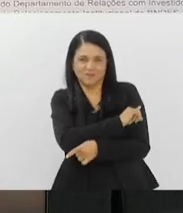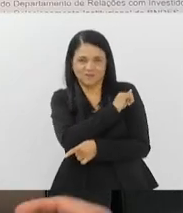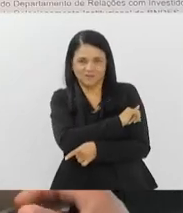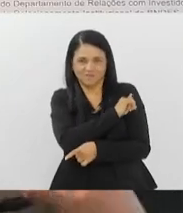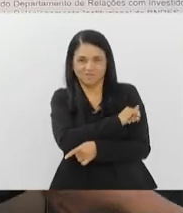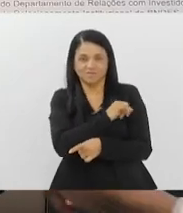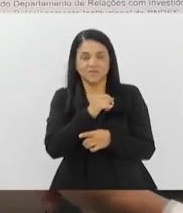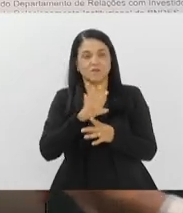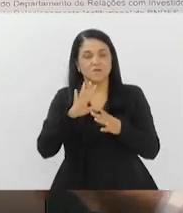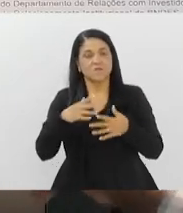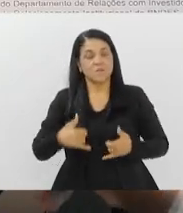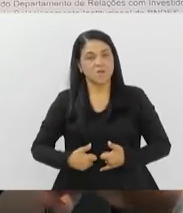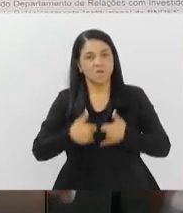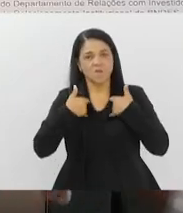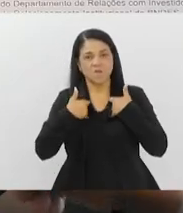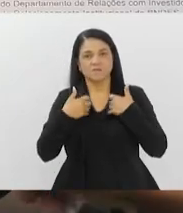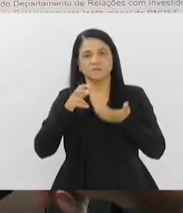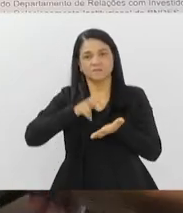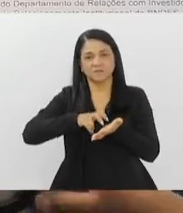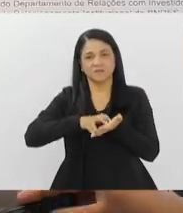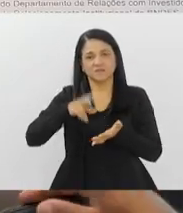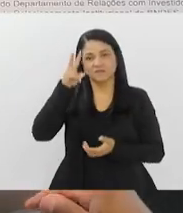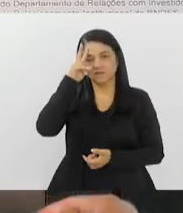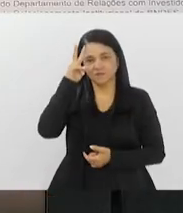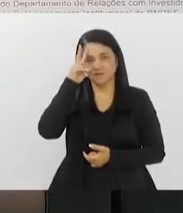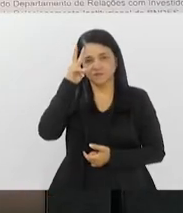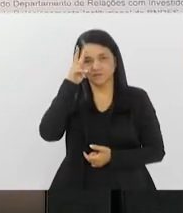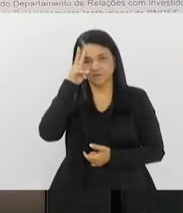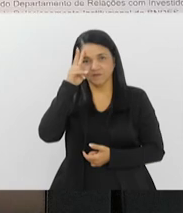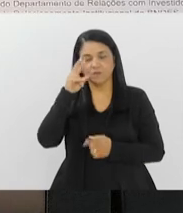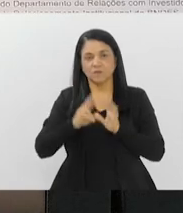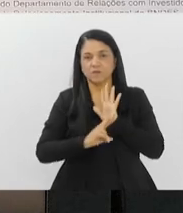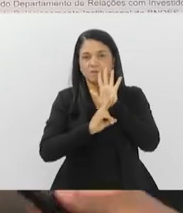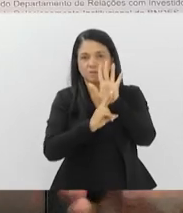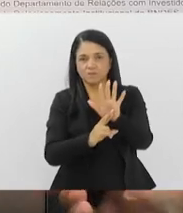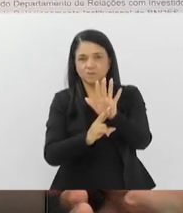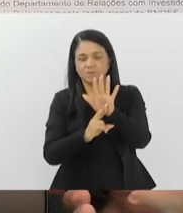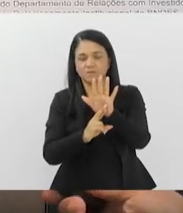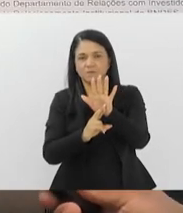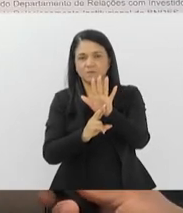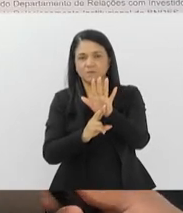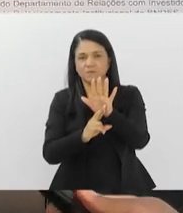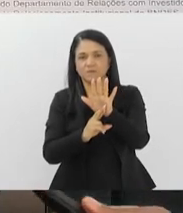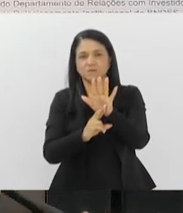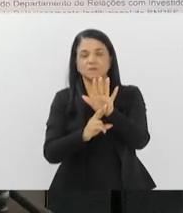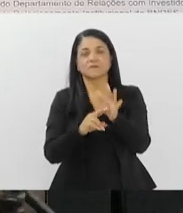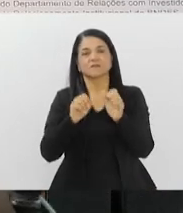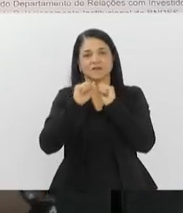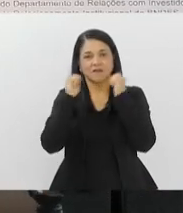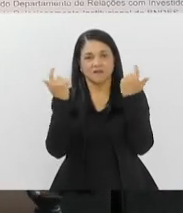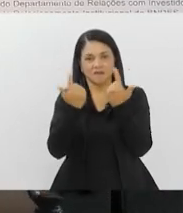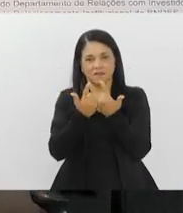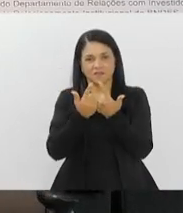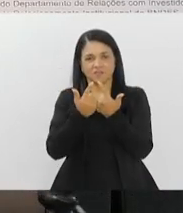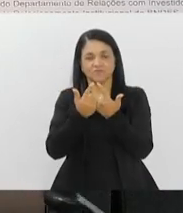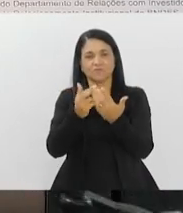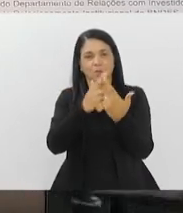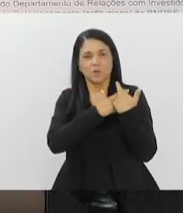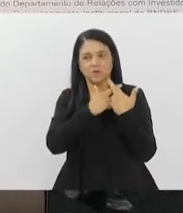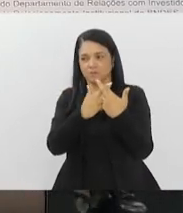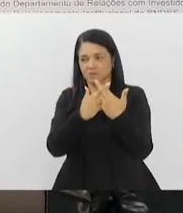uma honra estar nessa manhã de segunda-feira com representantes da Alerj, como representante da Alerj no comando do